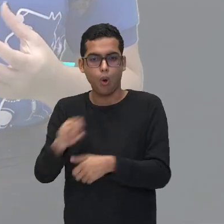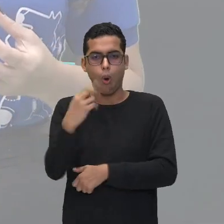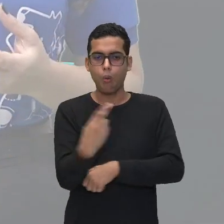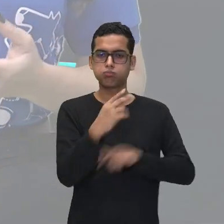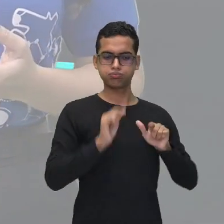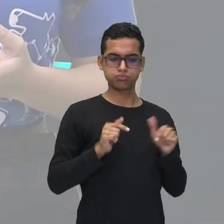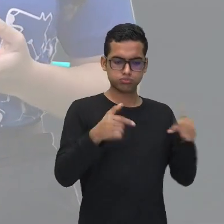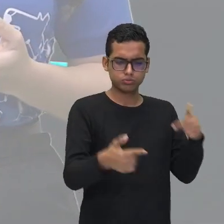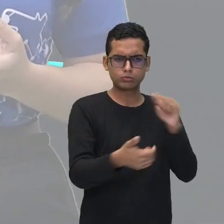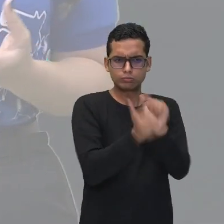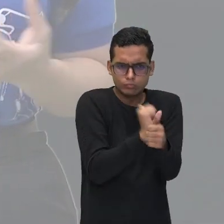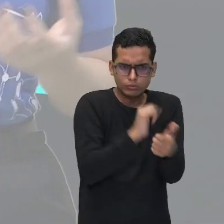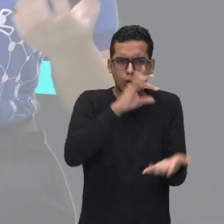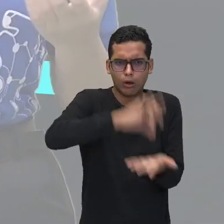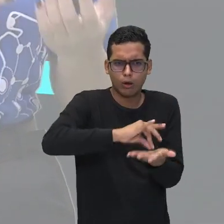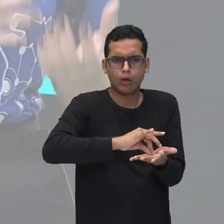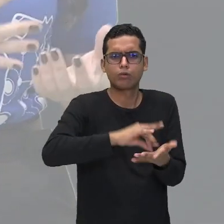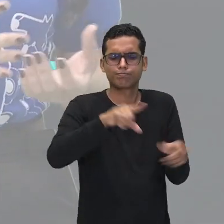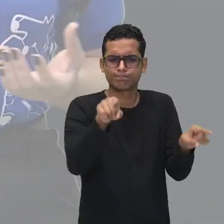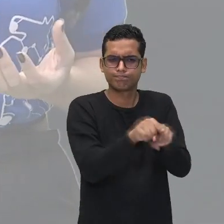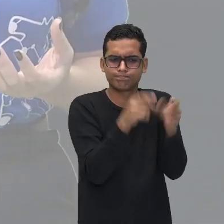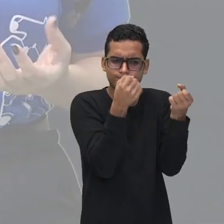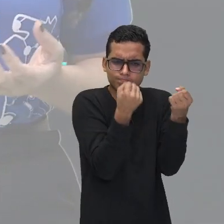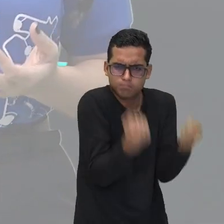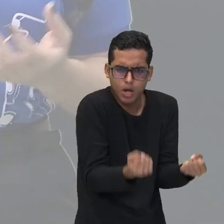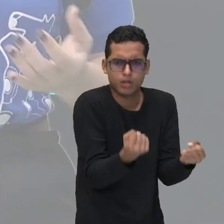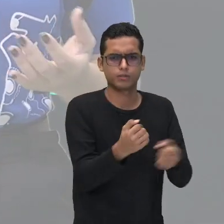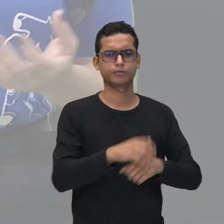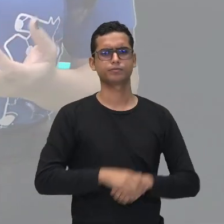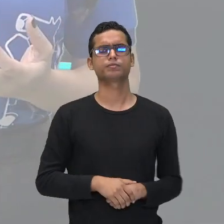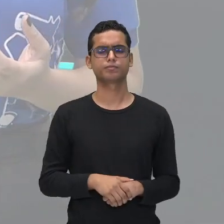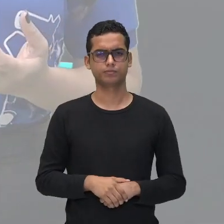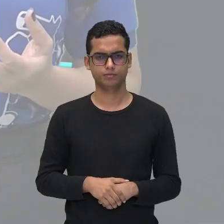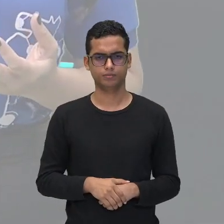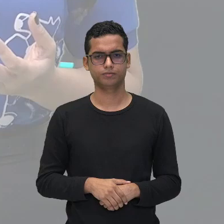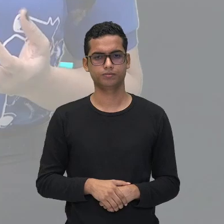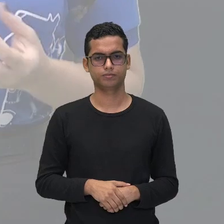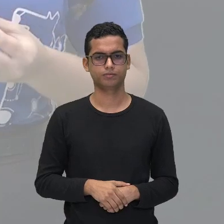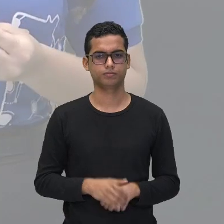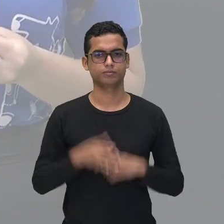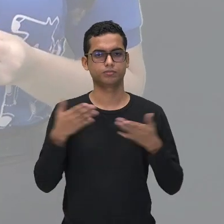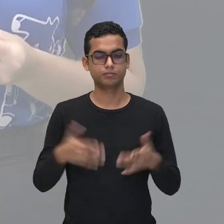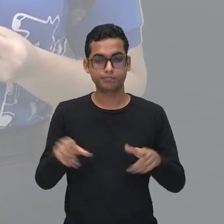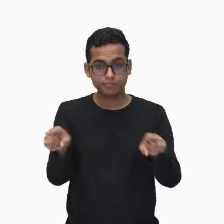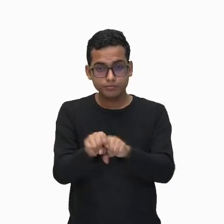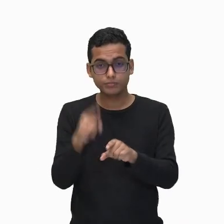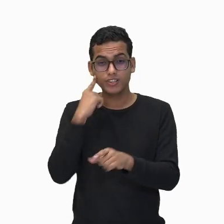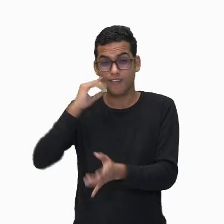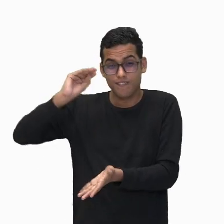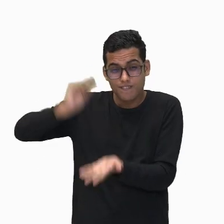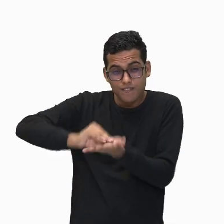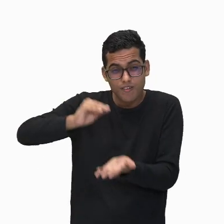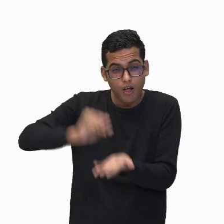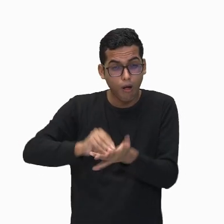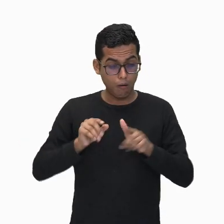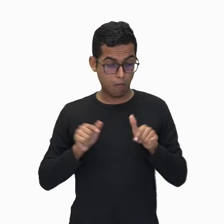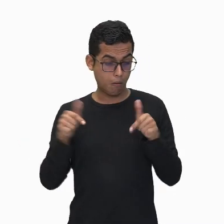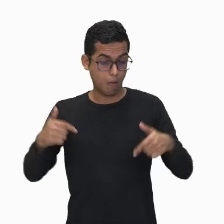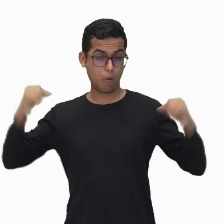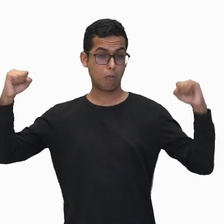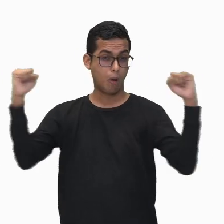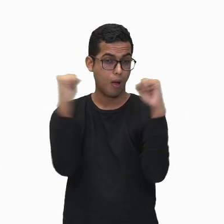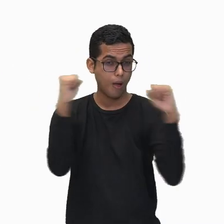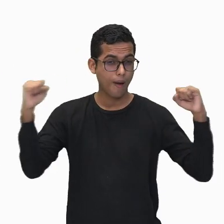questão da inatividade física, da falta de atividade física ali no cotidiano do indivíduo, ele pode